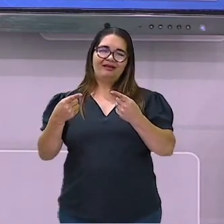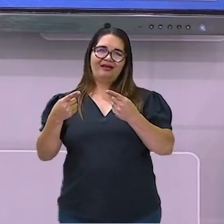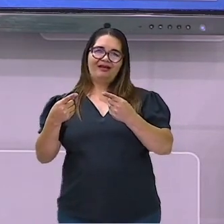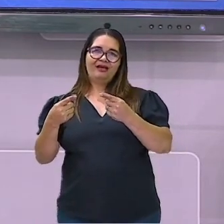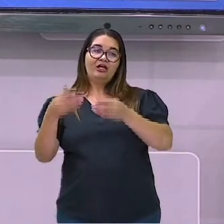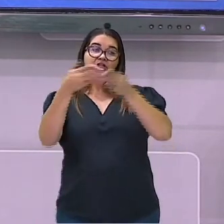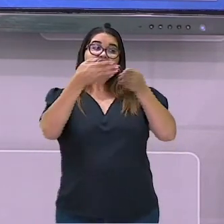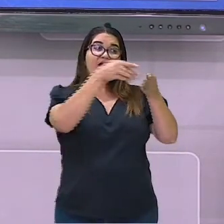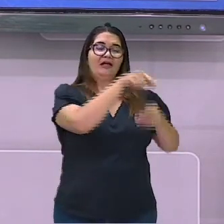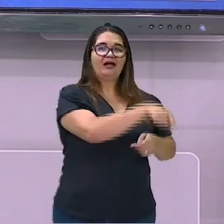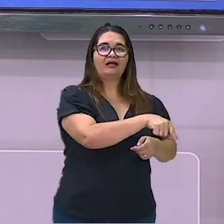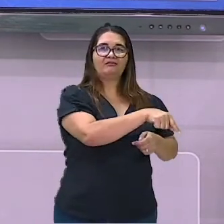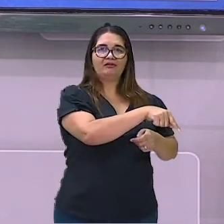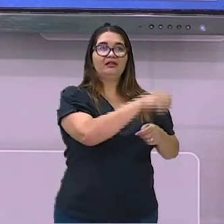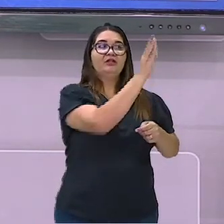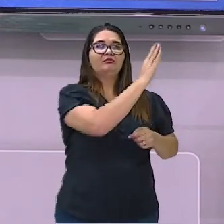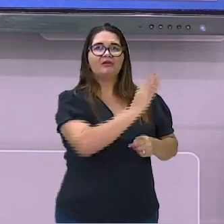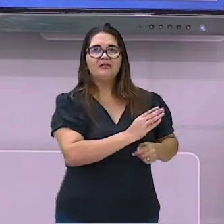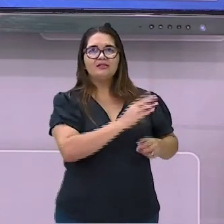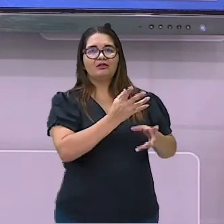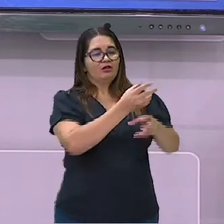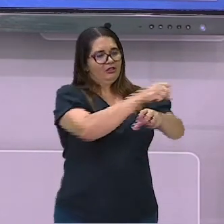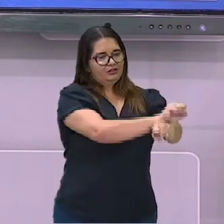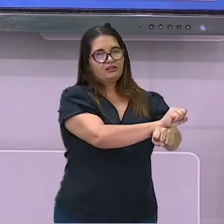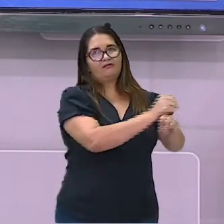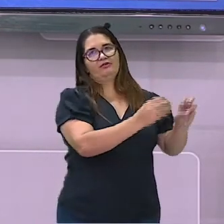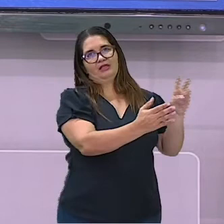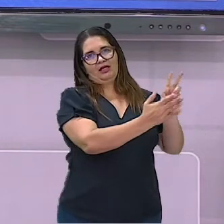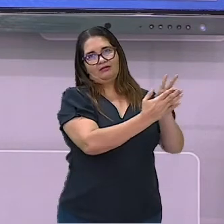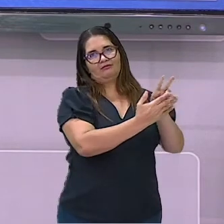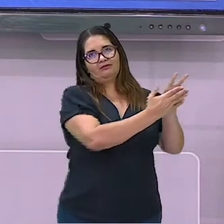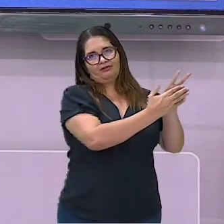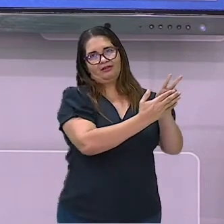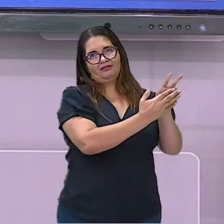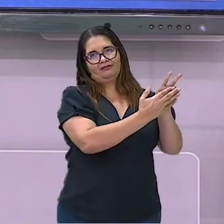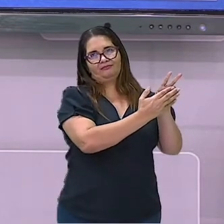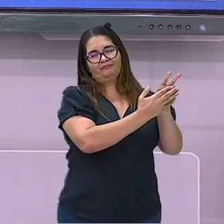padres estavam dentro das caravelas.